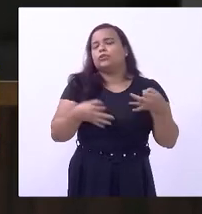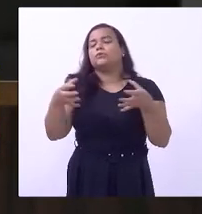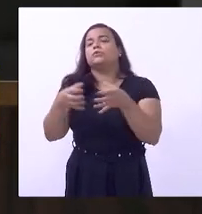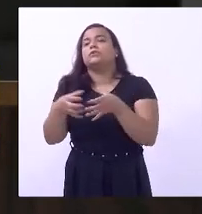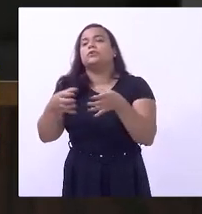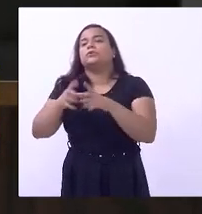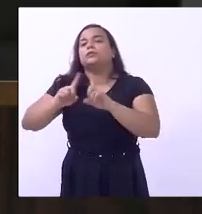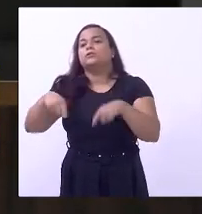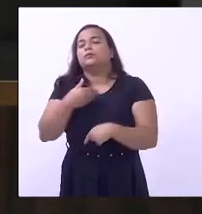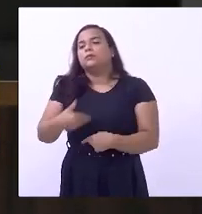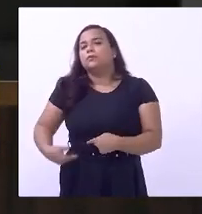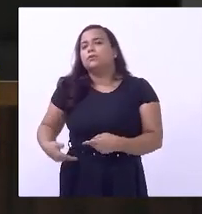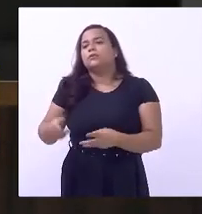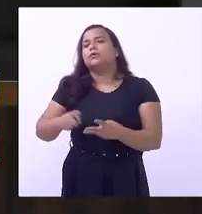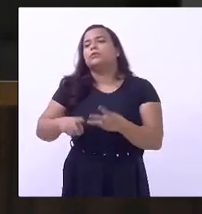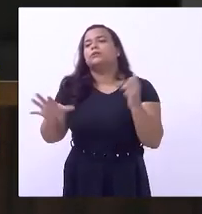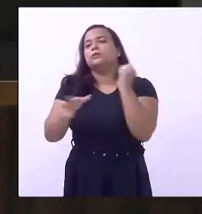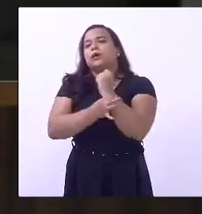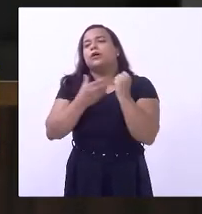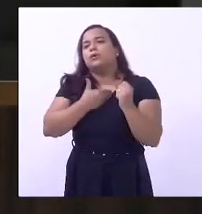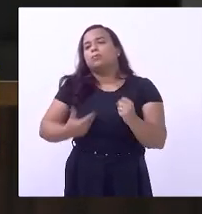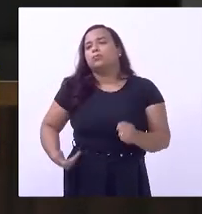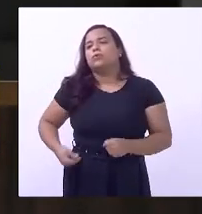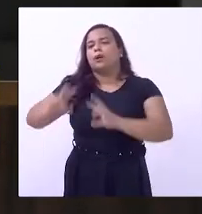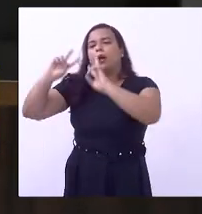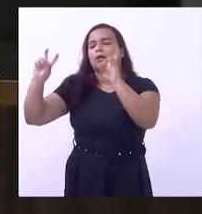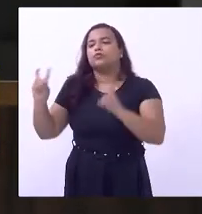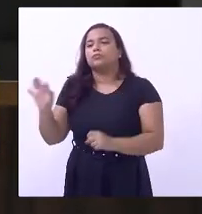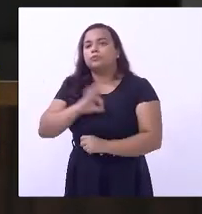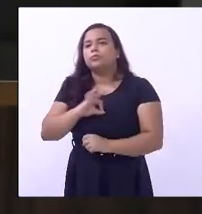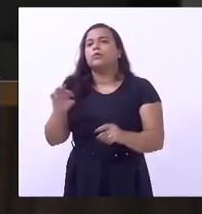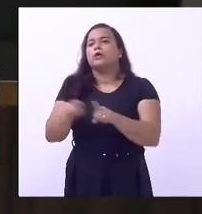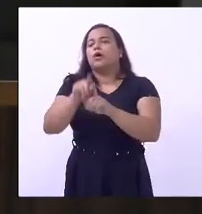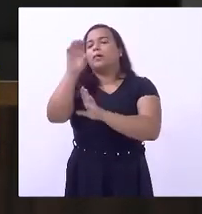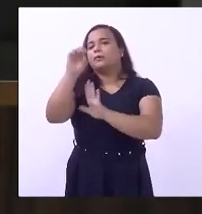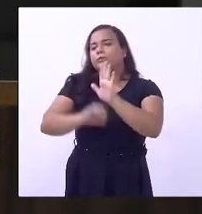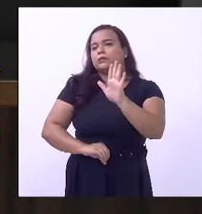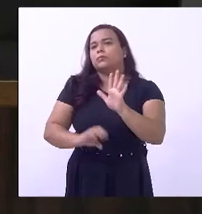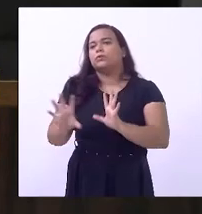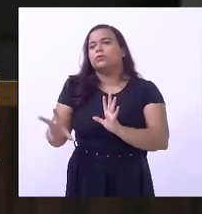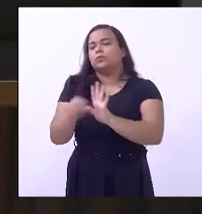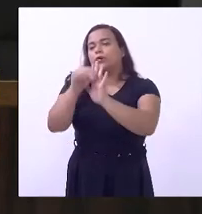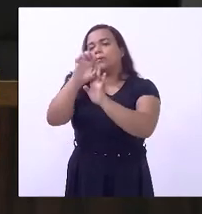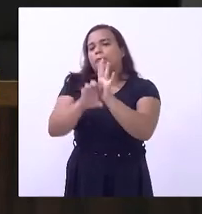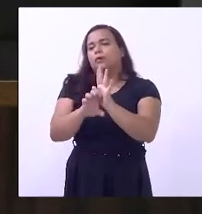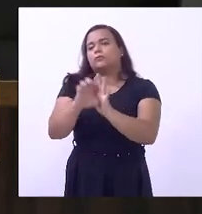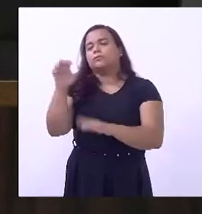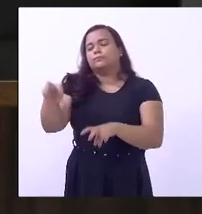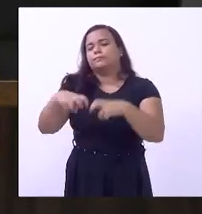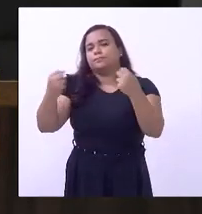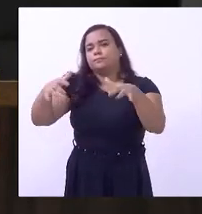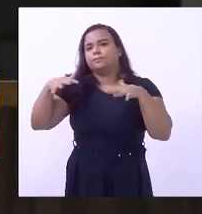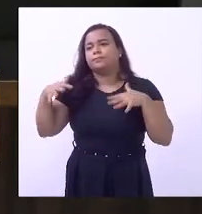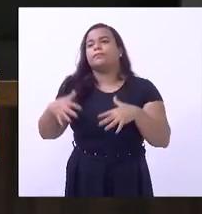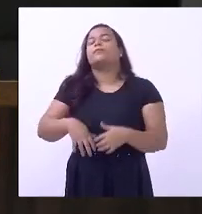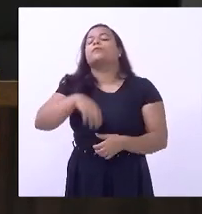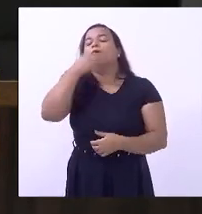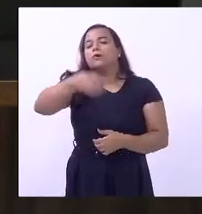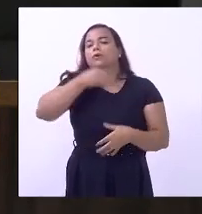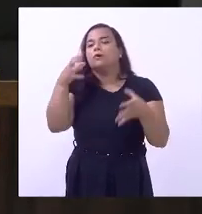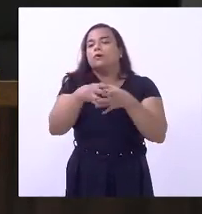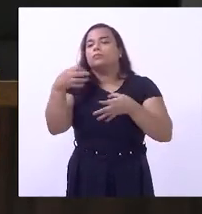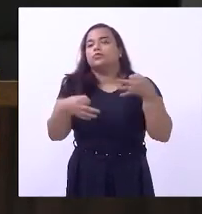Segurança Pública, Assunto de Polícia e Orçamento, as emendas de plenário. Para emitir parecer pela Comissão de Constituição e Justiça, deputado Márcio Pacheco.